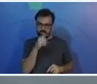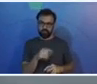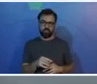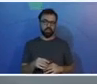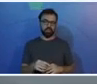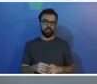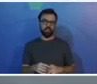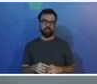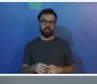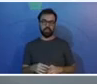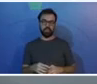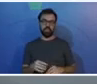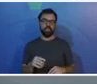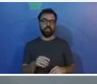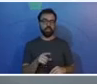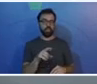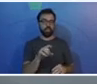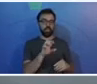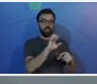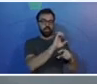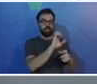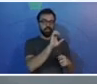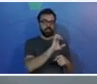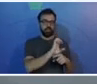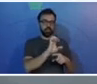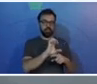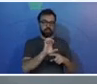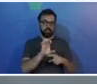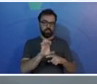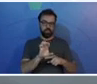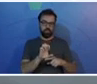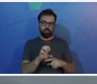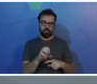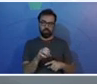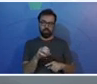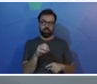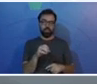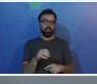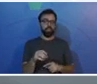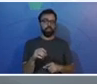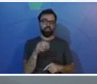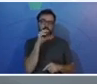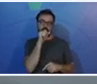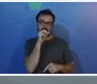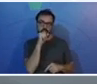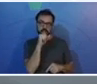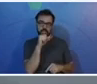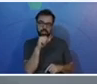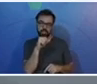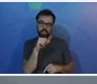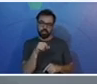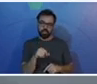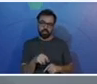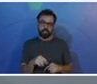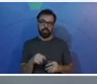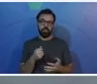dizer, eles só podiam gastar até esse valor, mas eles gastaram um pouquinho a mais. E